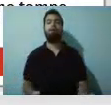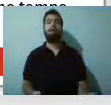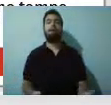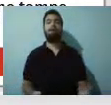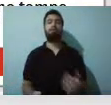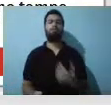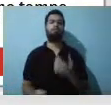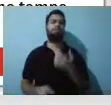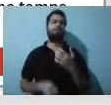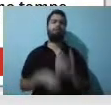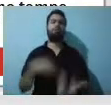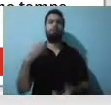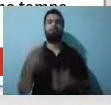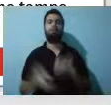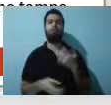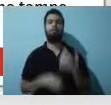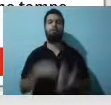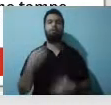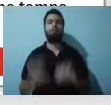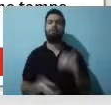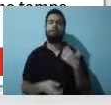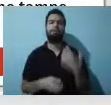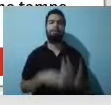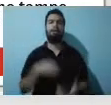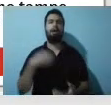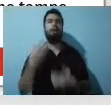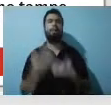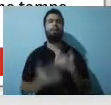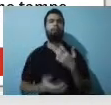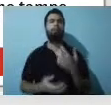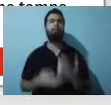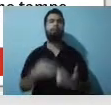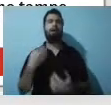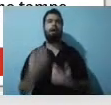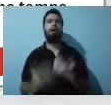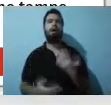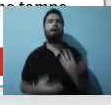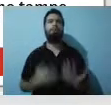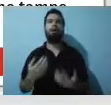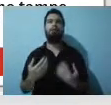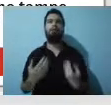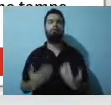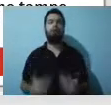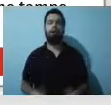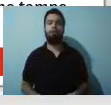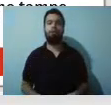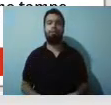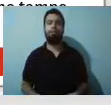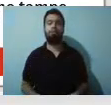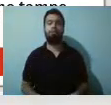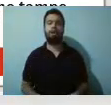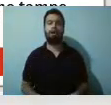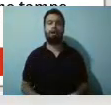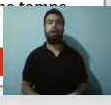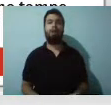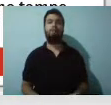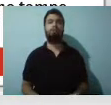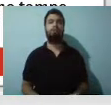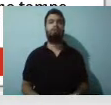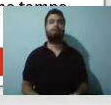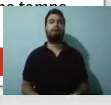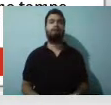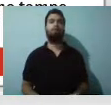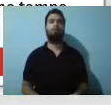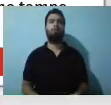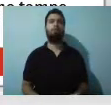né? É a questão de você estar consumindo e comprando sempre um produto mais atual. Por exemplo, celular. Às vezes